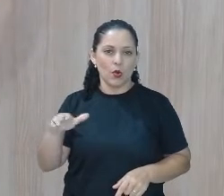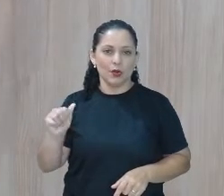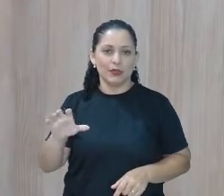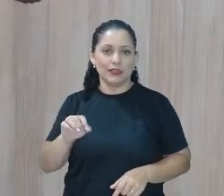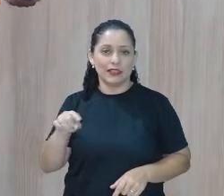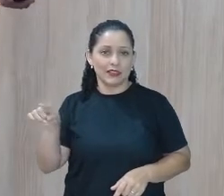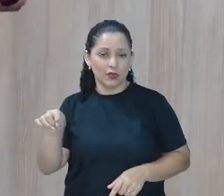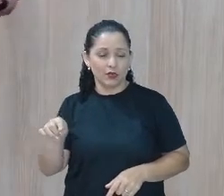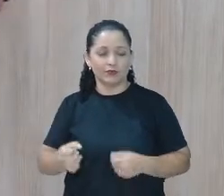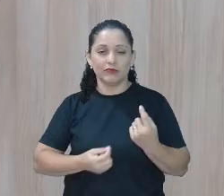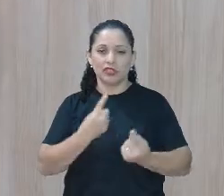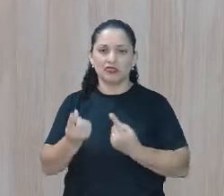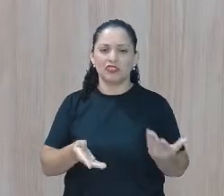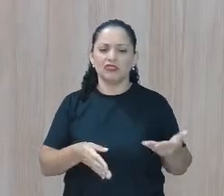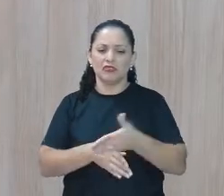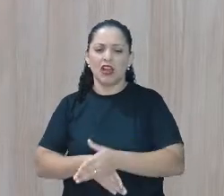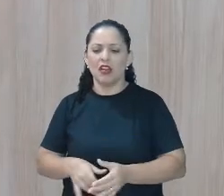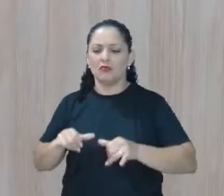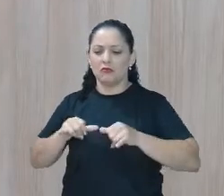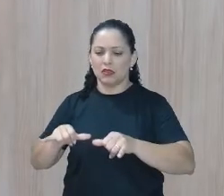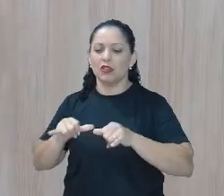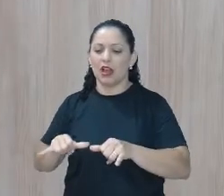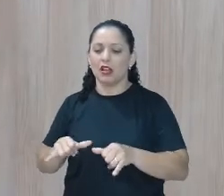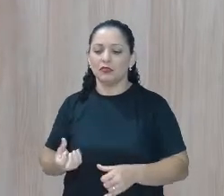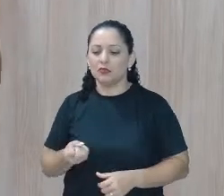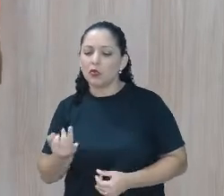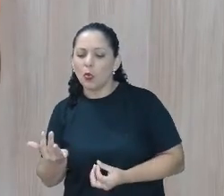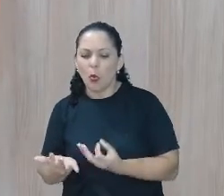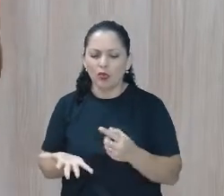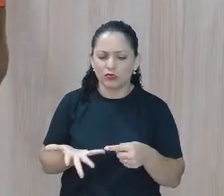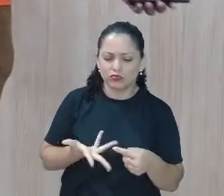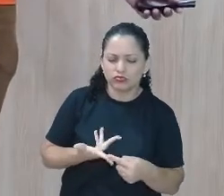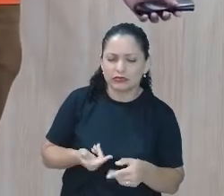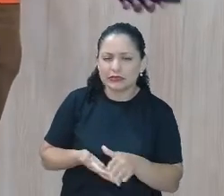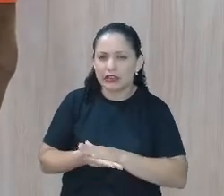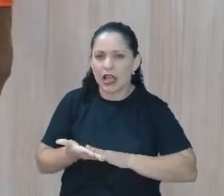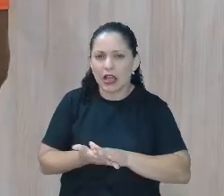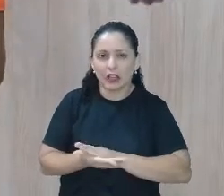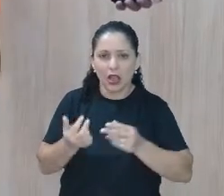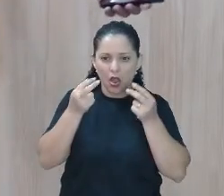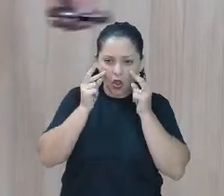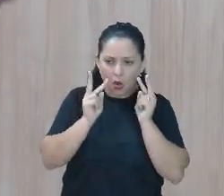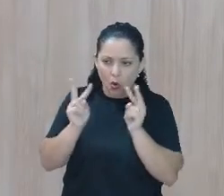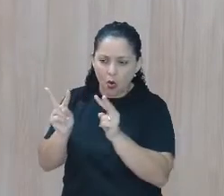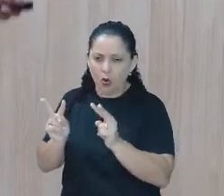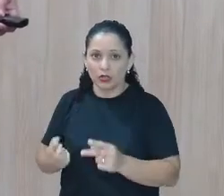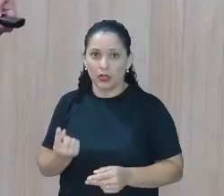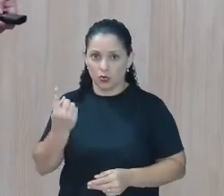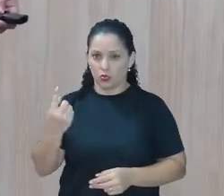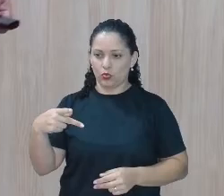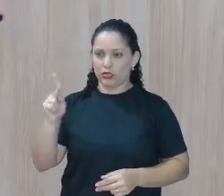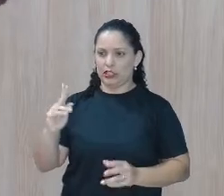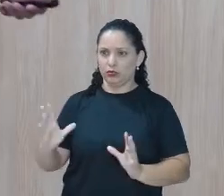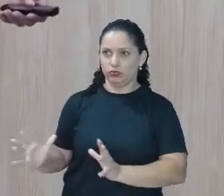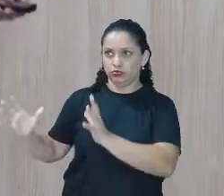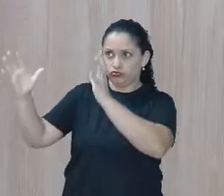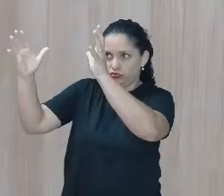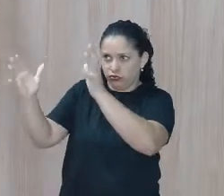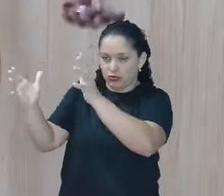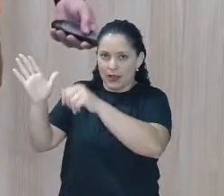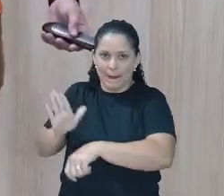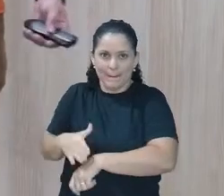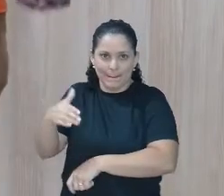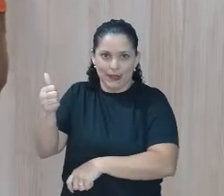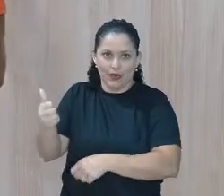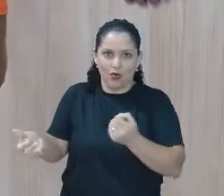mercado e nem faz as contas, né? A gente pega lá e olha, se tem um pacote aí de 1 quilo, claro que é